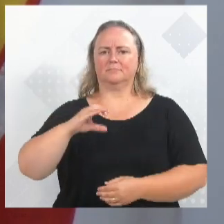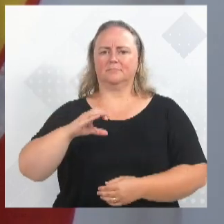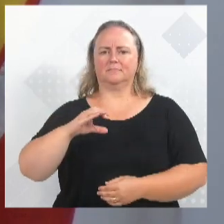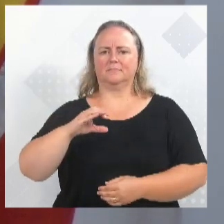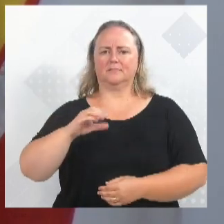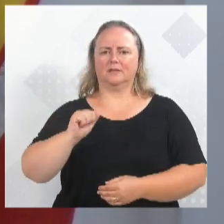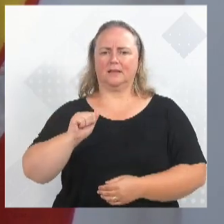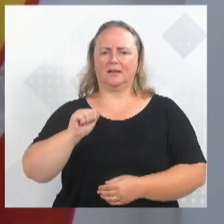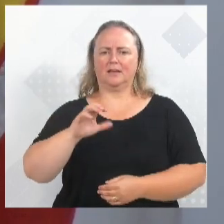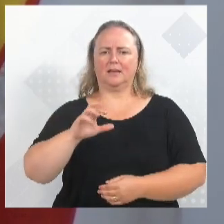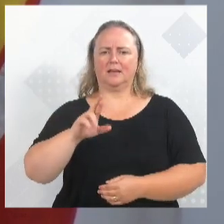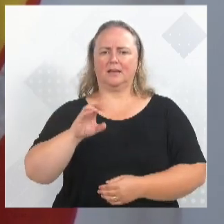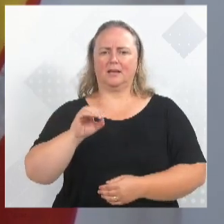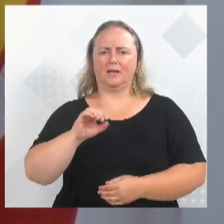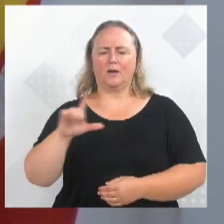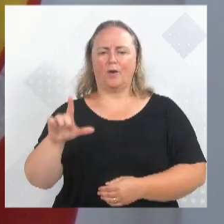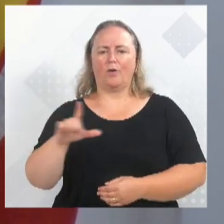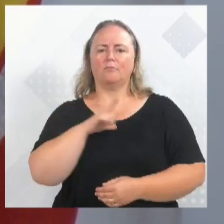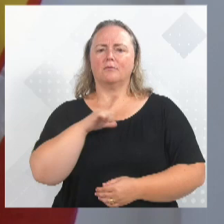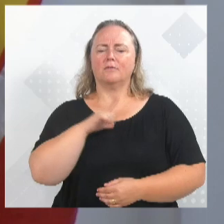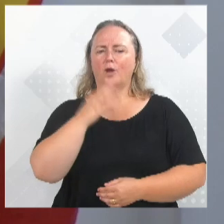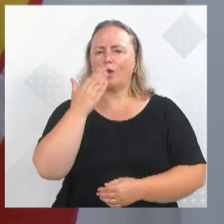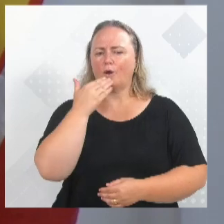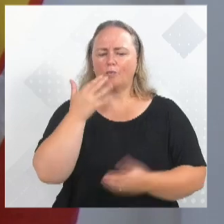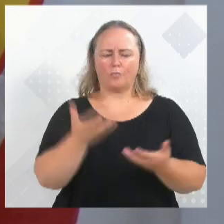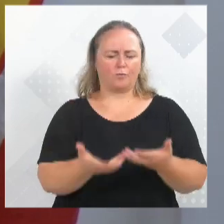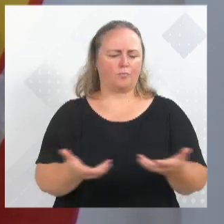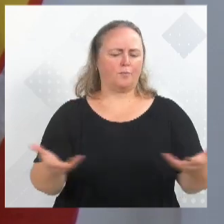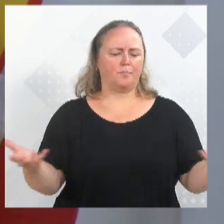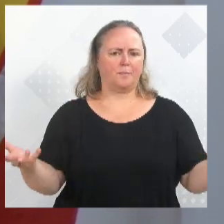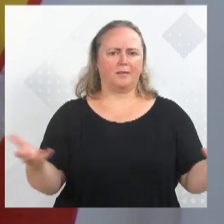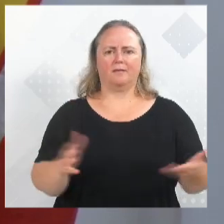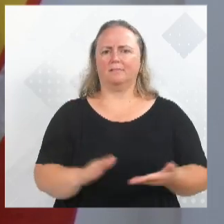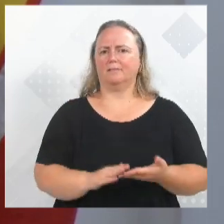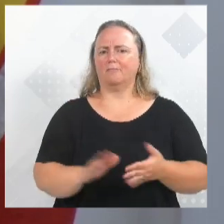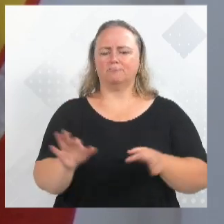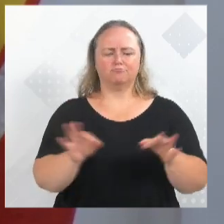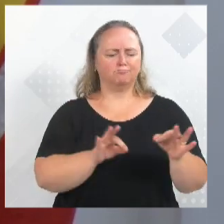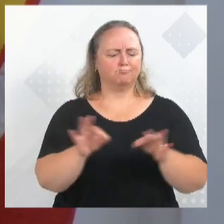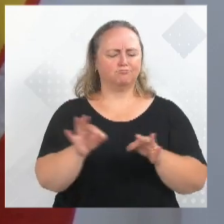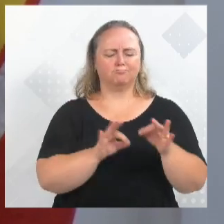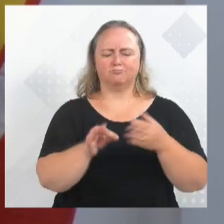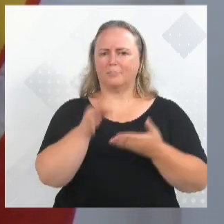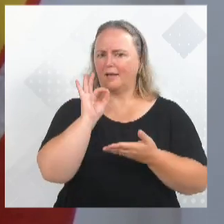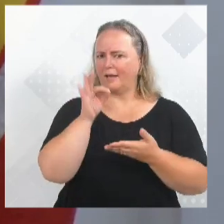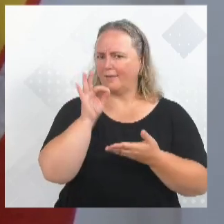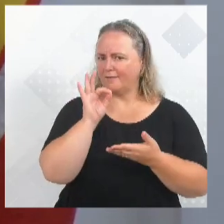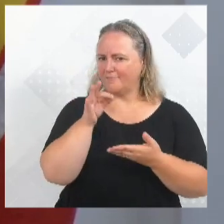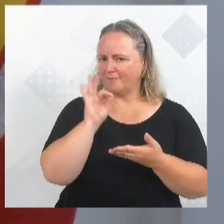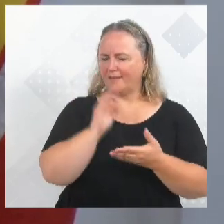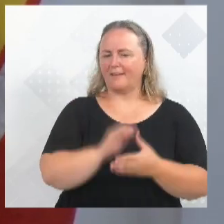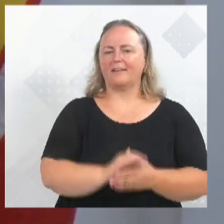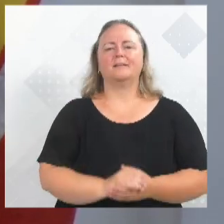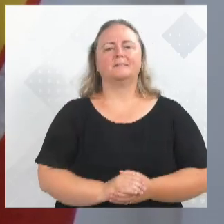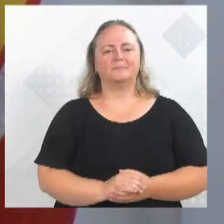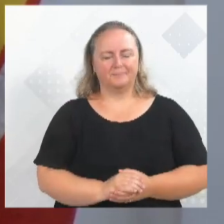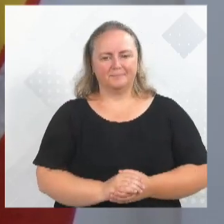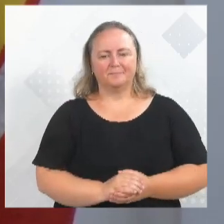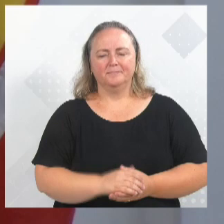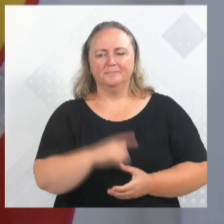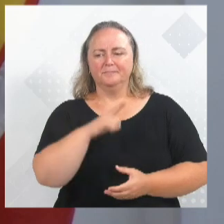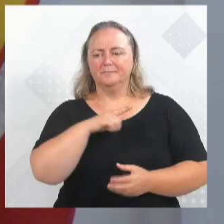o Coffe Break a câmara aqui que preparou o café também os três músicos